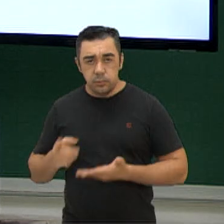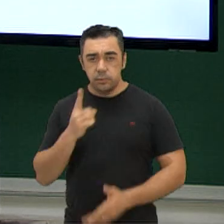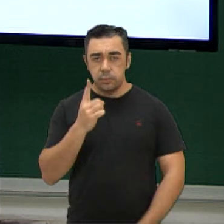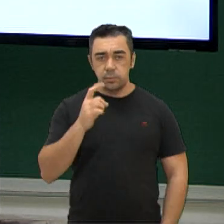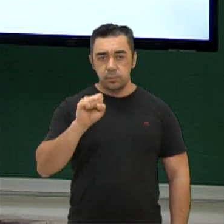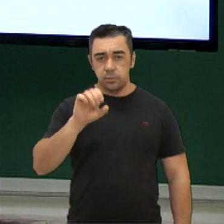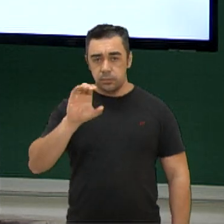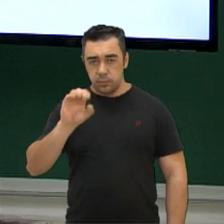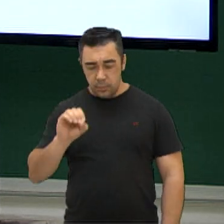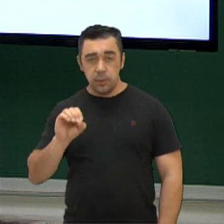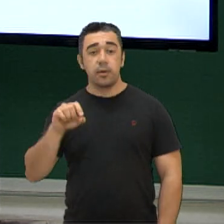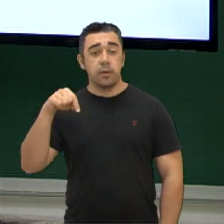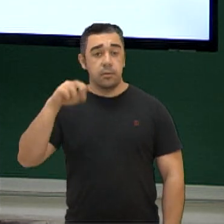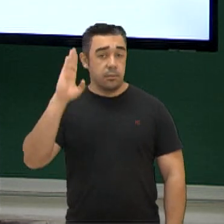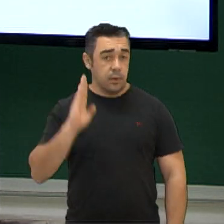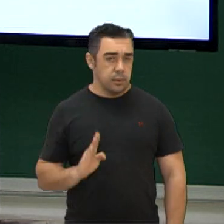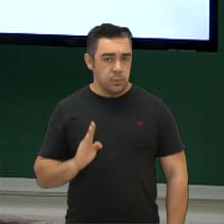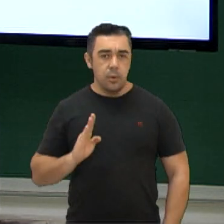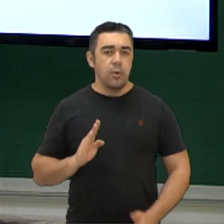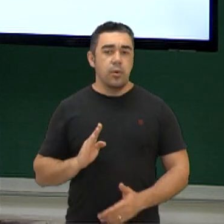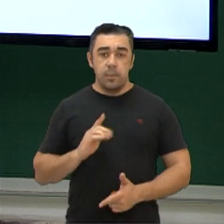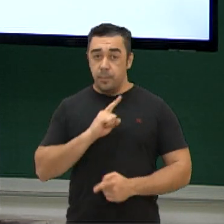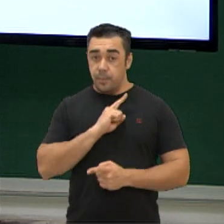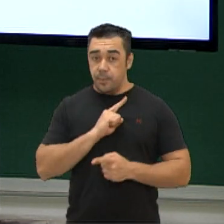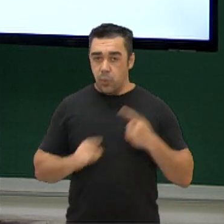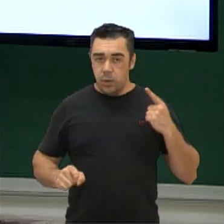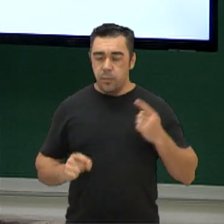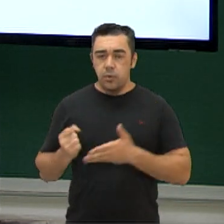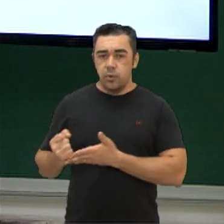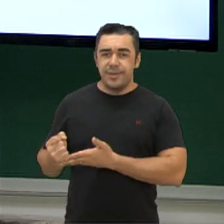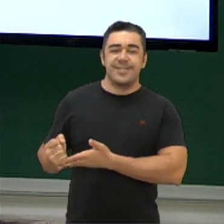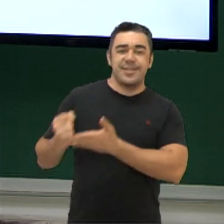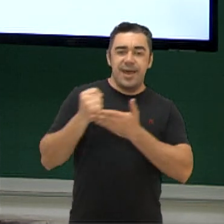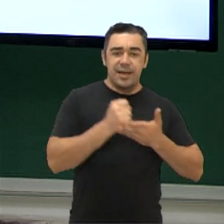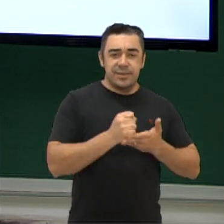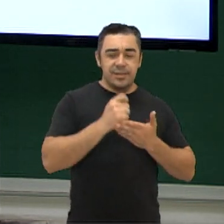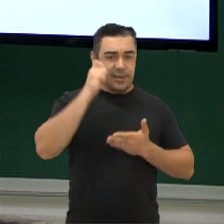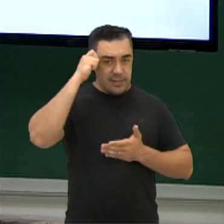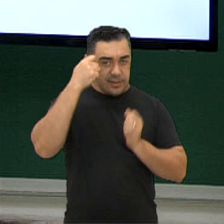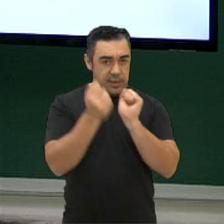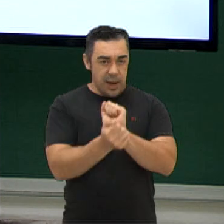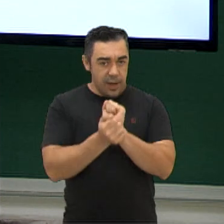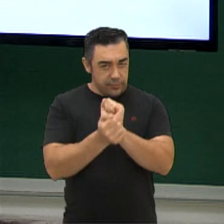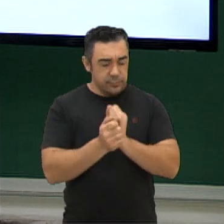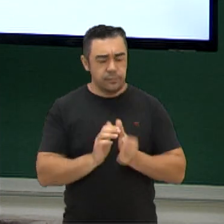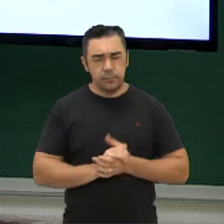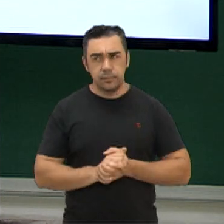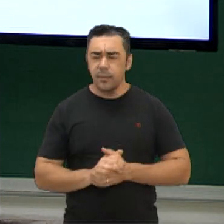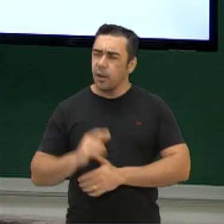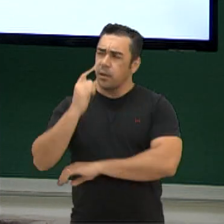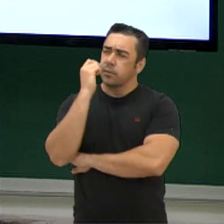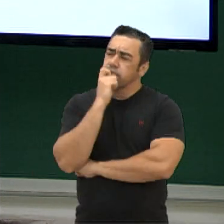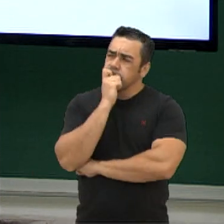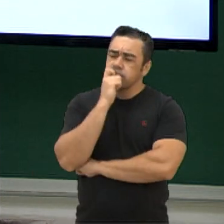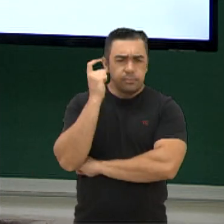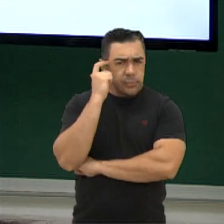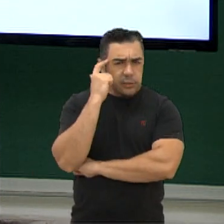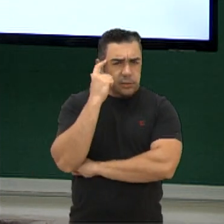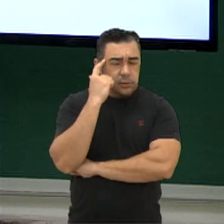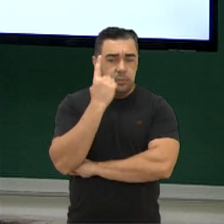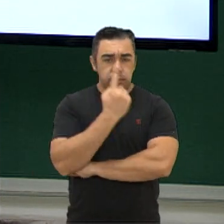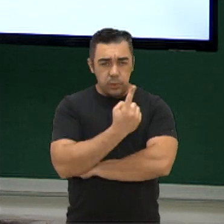o tráfico de escravos para o Brasil, ele se tornou proibido, não podia mais traficar. Daí a gente pensa, então a partir